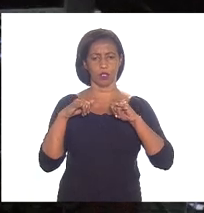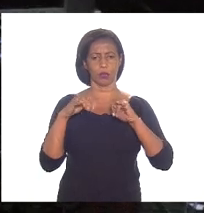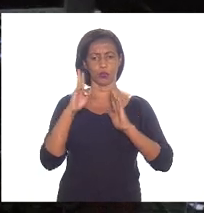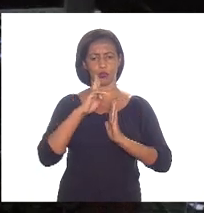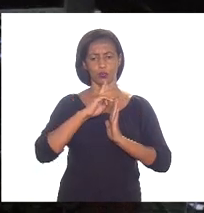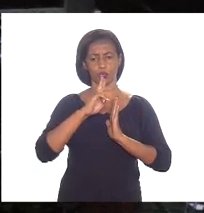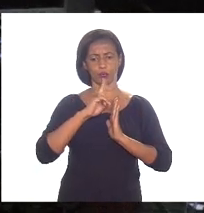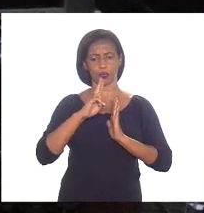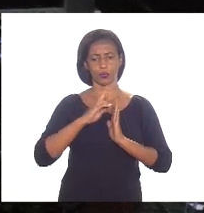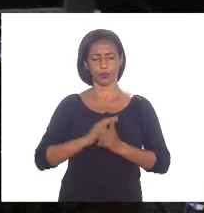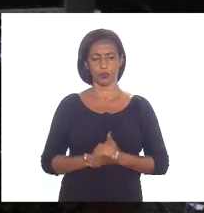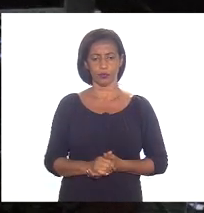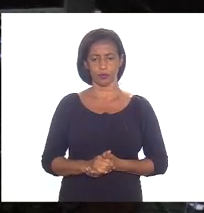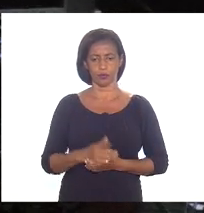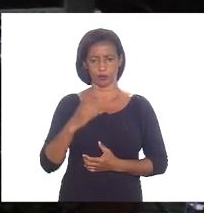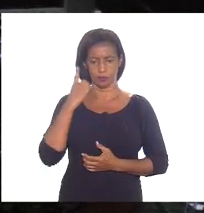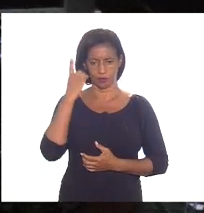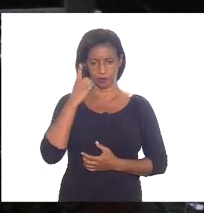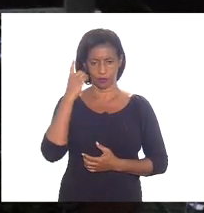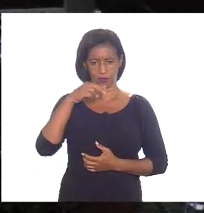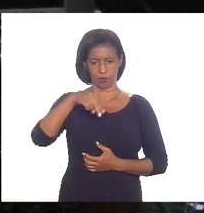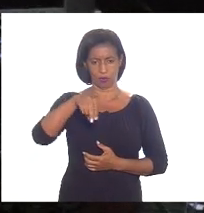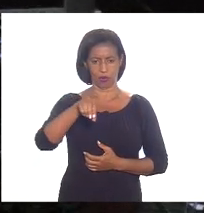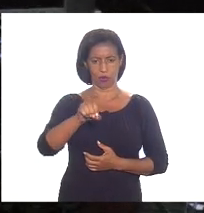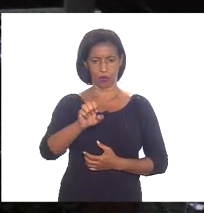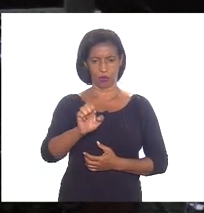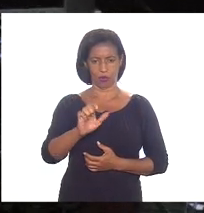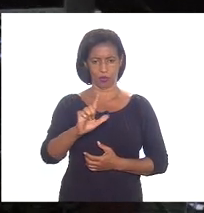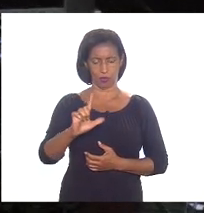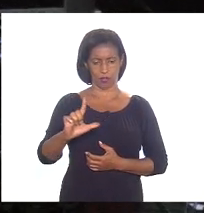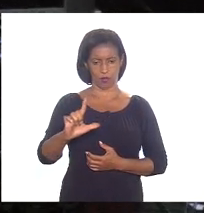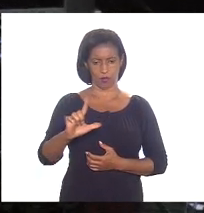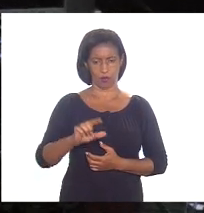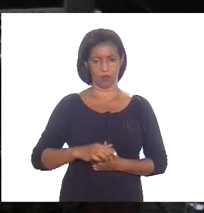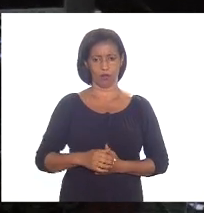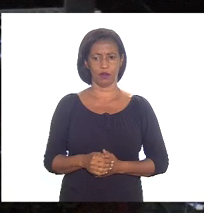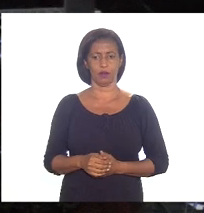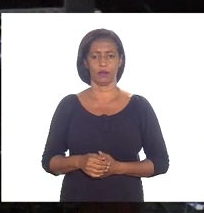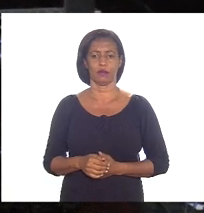candidaturas. Deputado Noel de Carvalho,